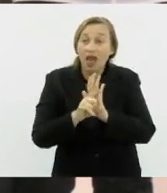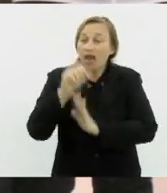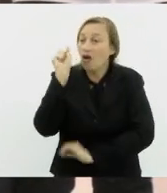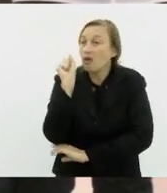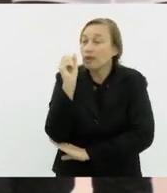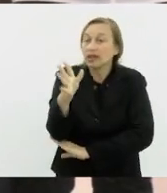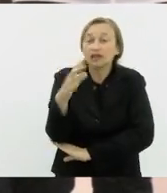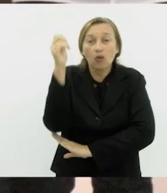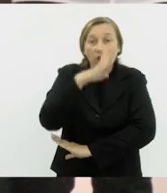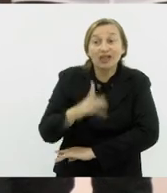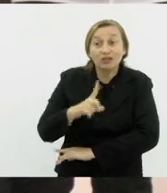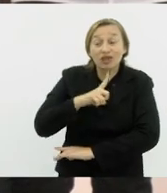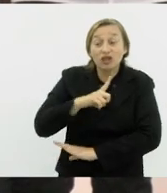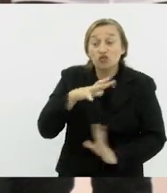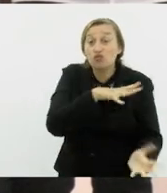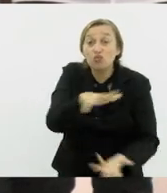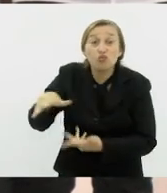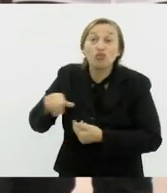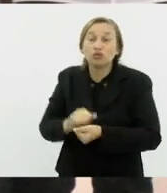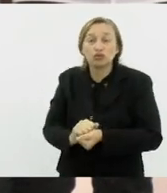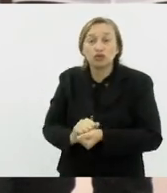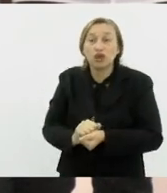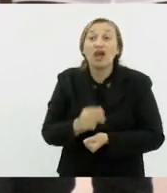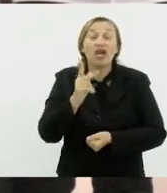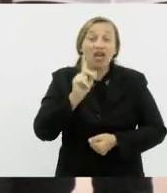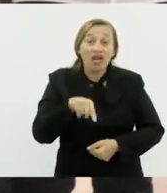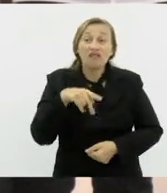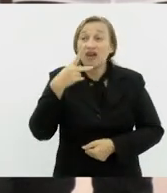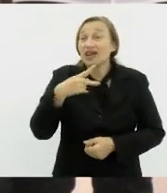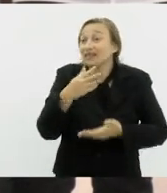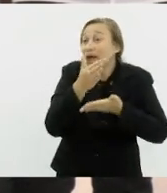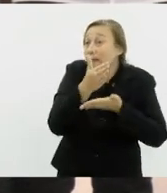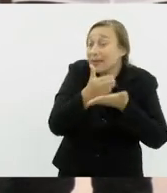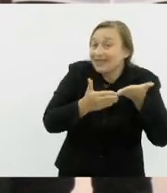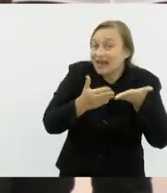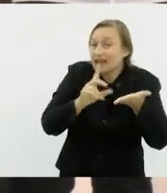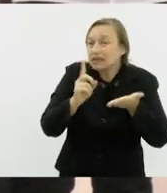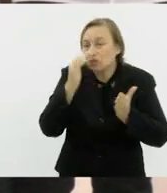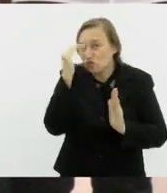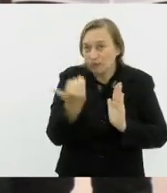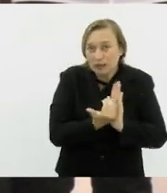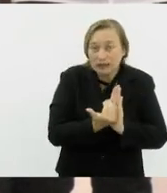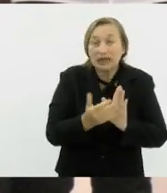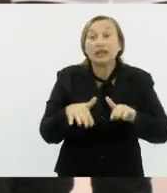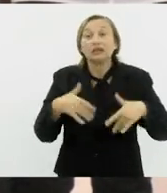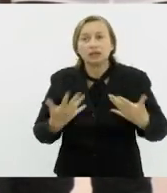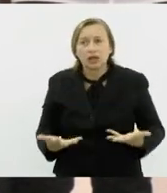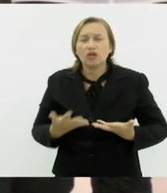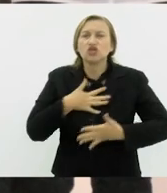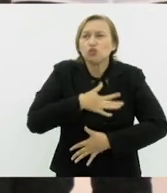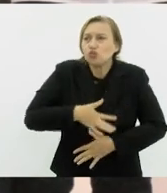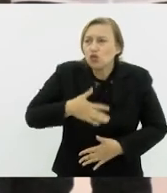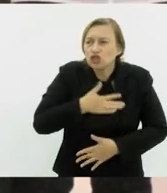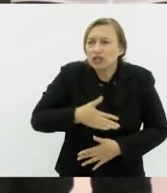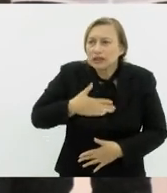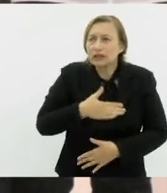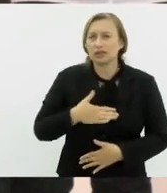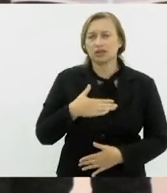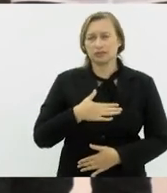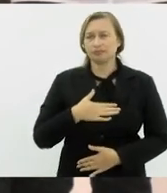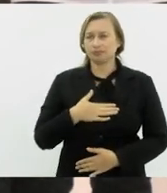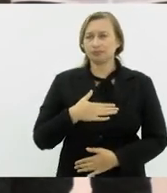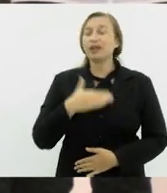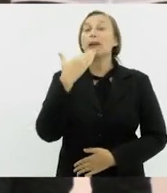do mundo. É um exagero, mas é falado, se a metade delas não é cumprida. Então, a gente gostaria